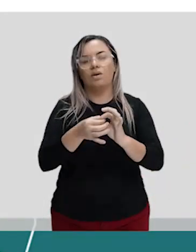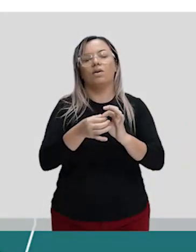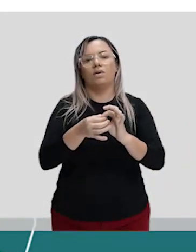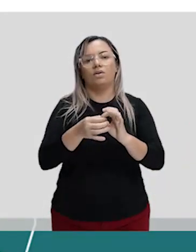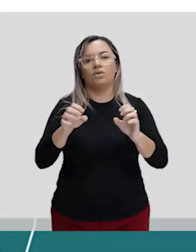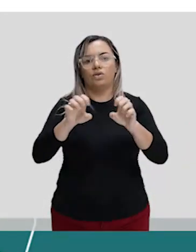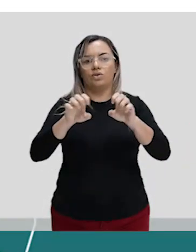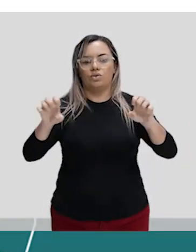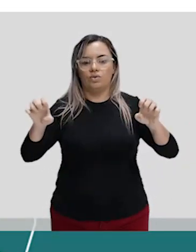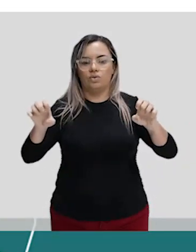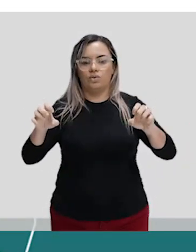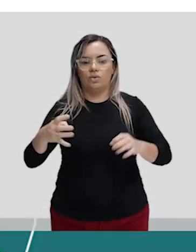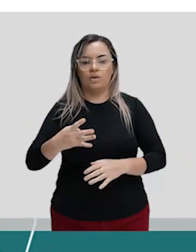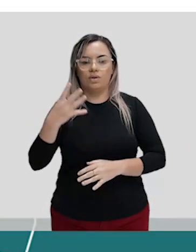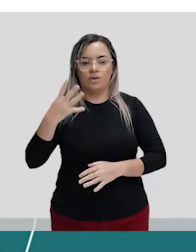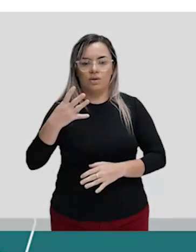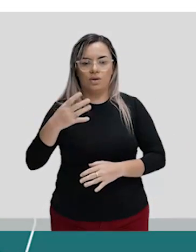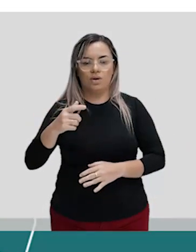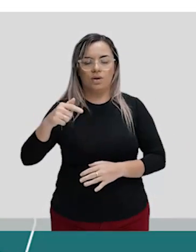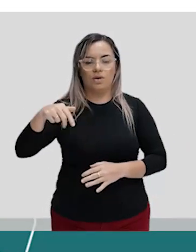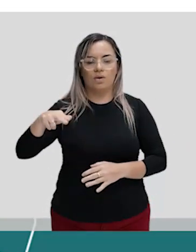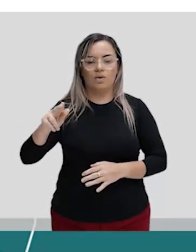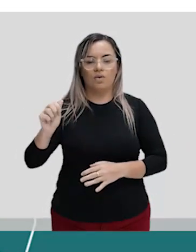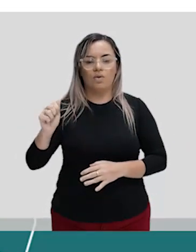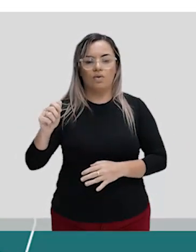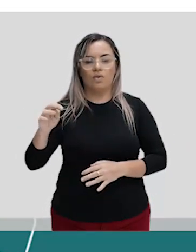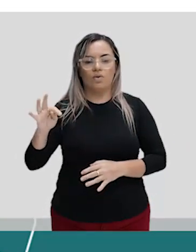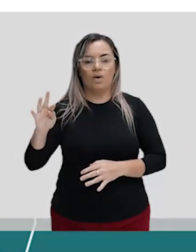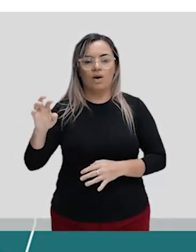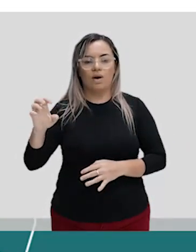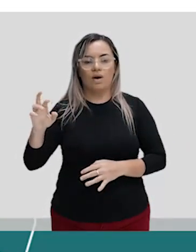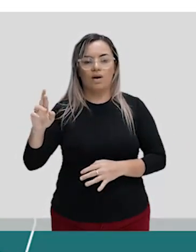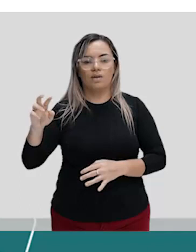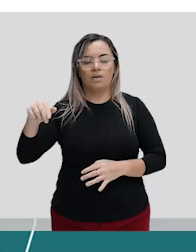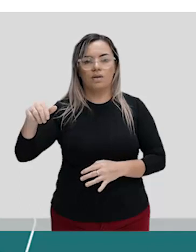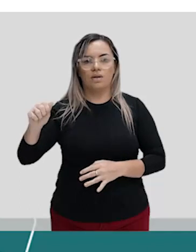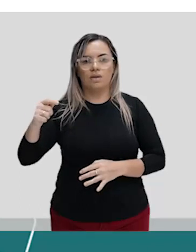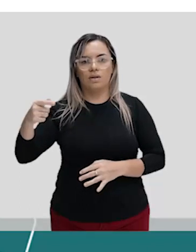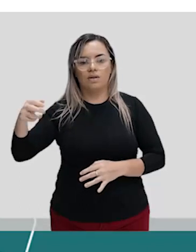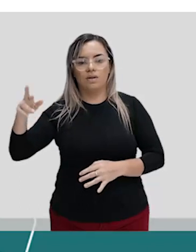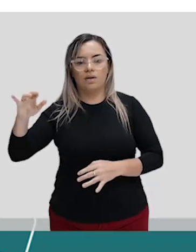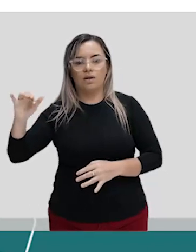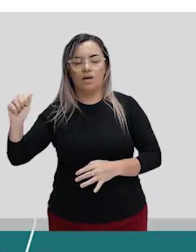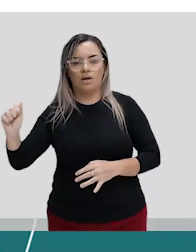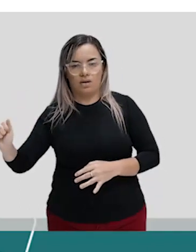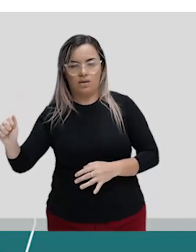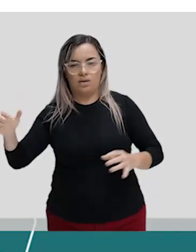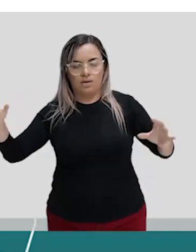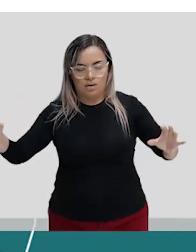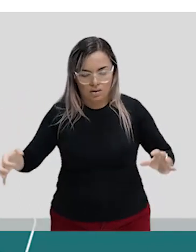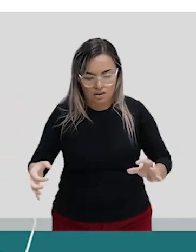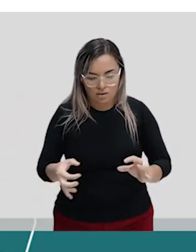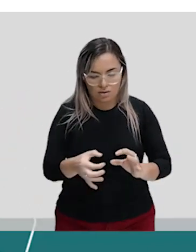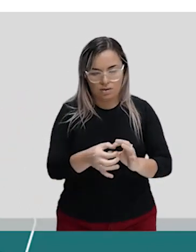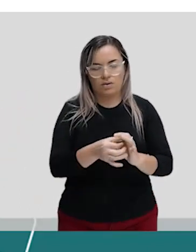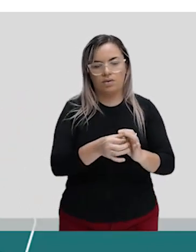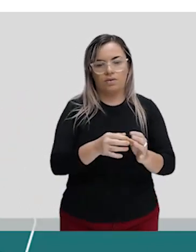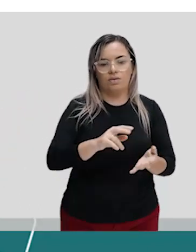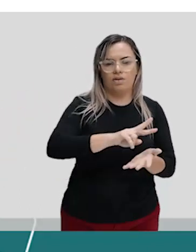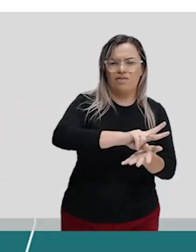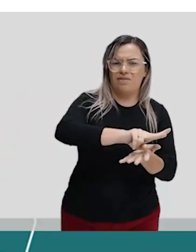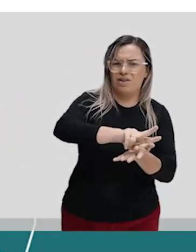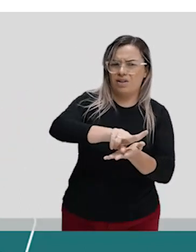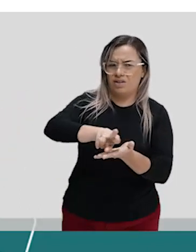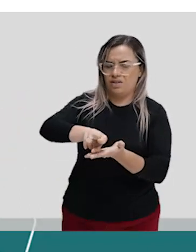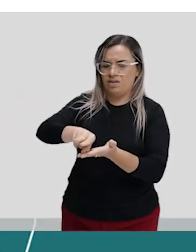quaternária. Então, a estrutura quaternária é a associação entre as várias cadeias de aminoácidos que formam uma